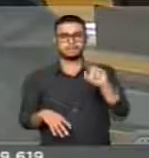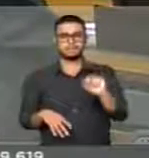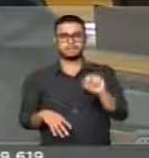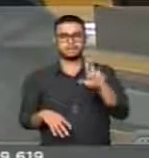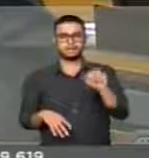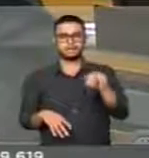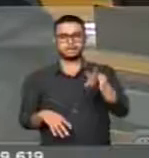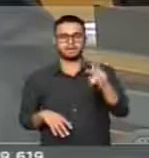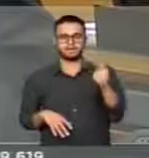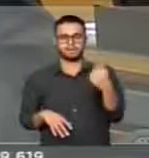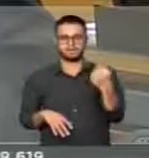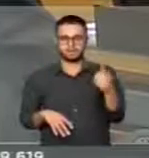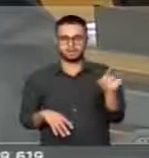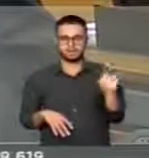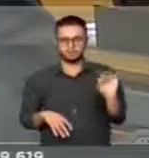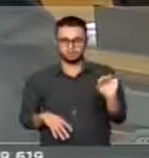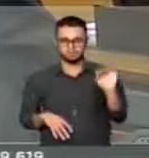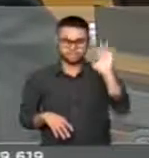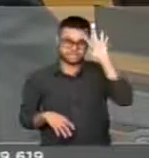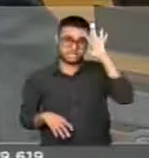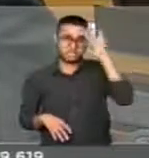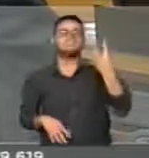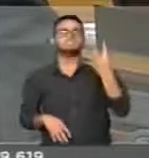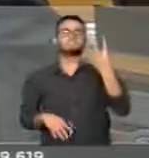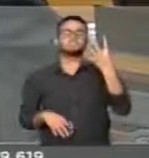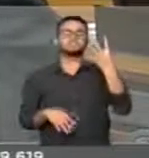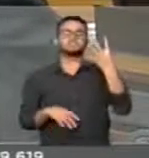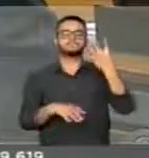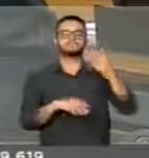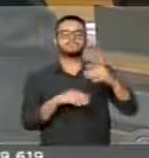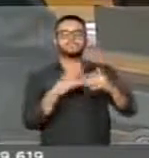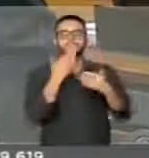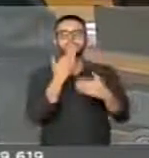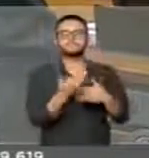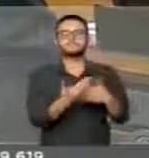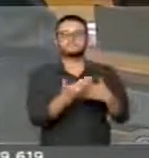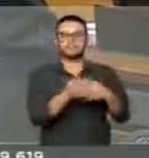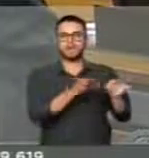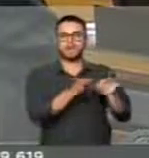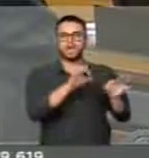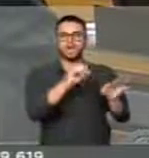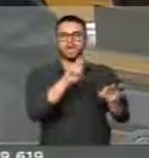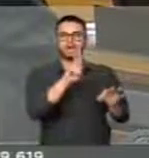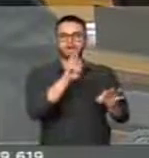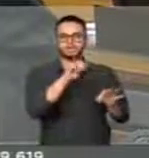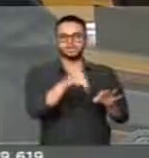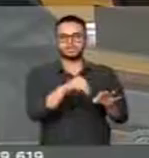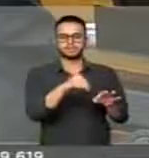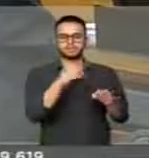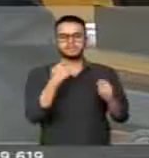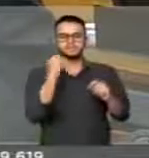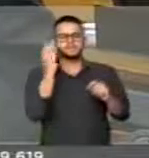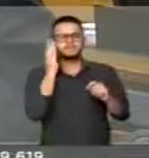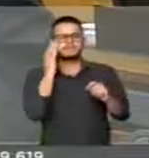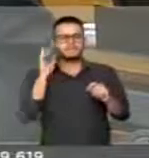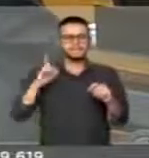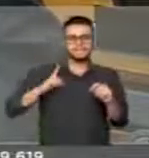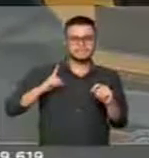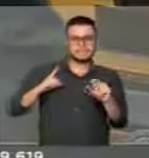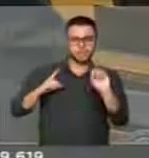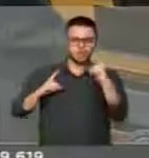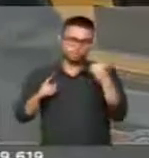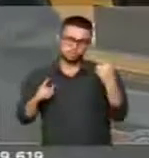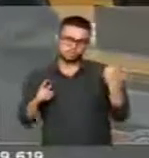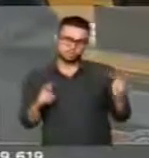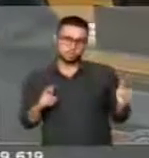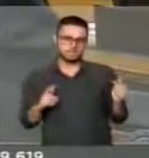ordem, deveria se concentrar apenas numa referência à possível mentira de ter ou não ter conta, e não